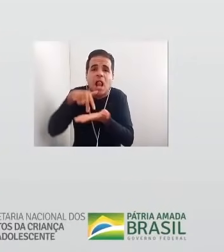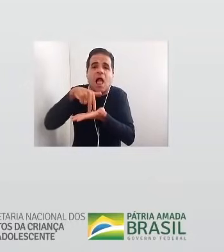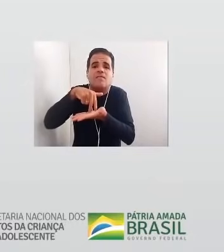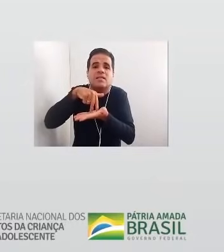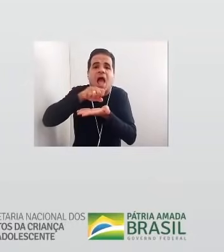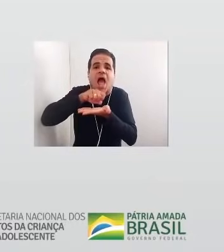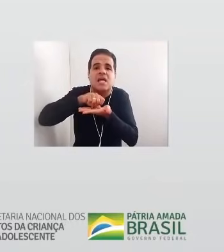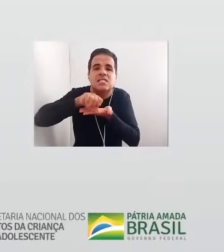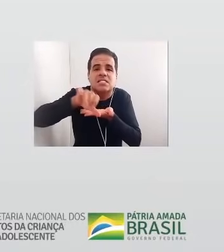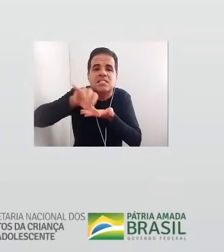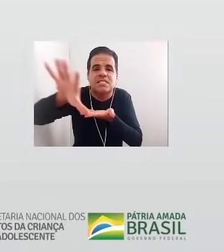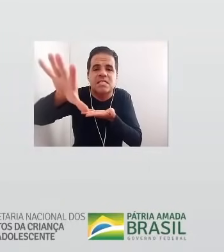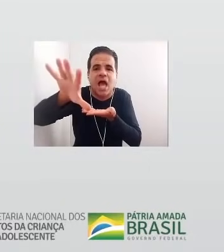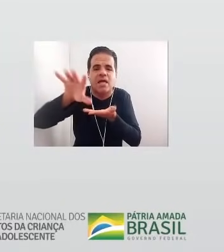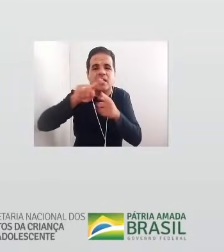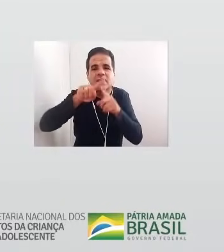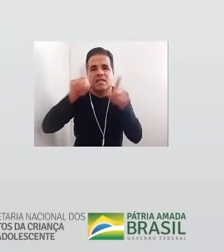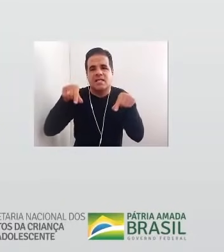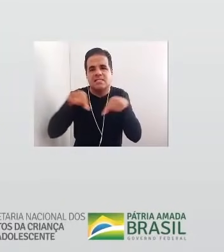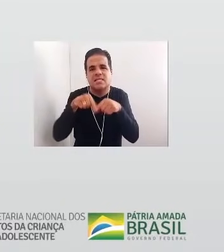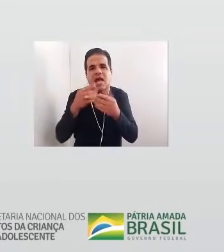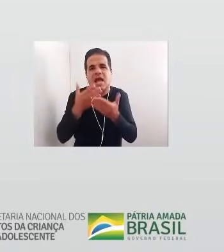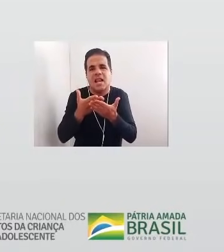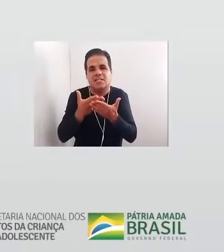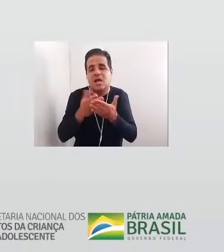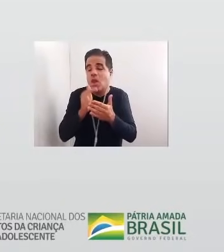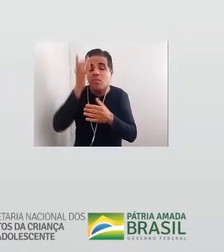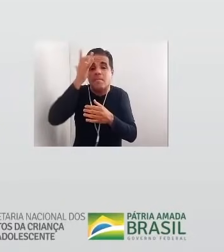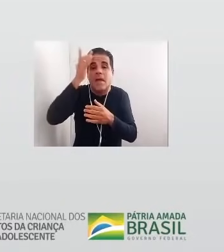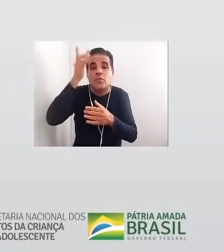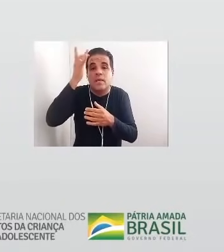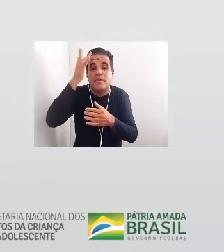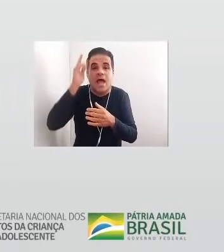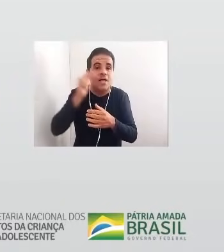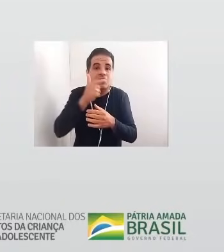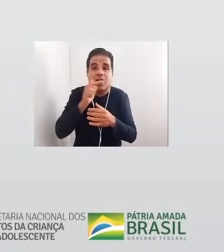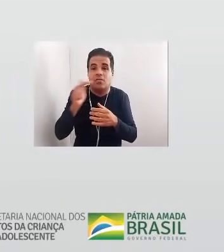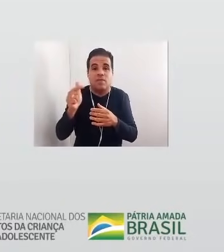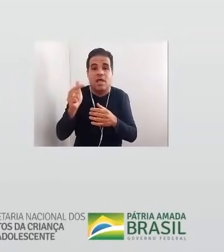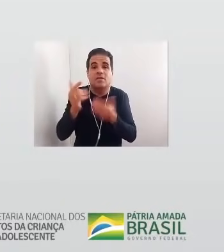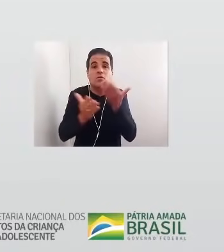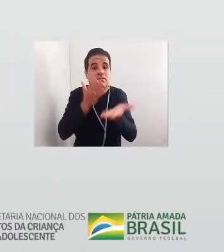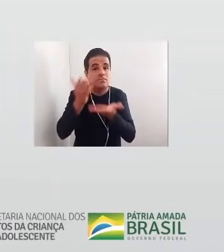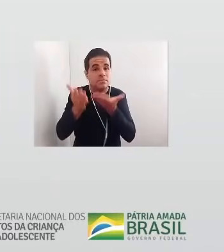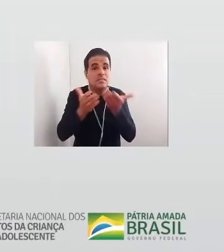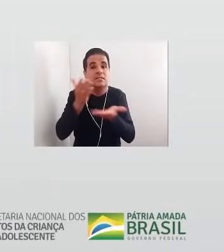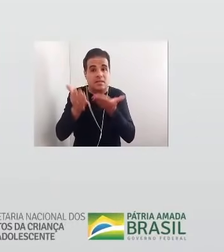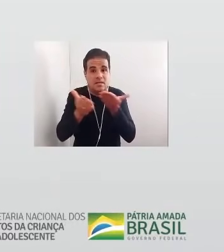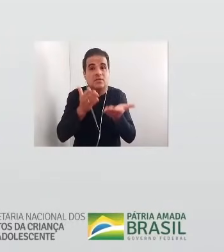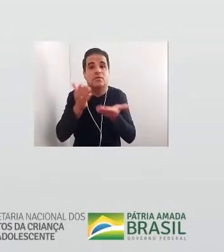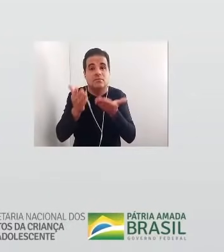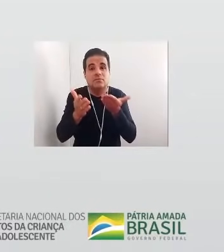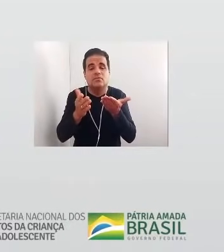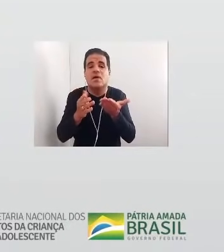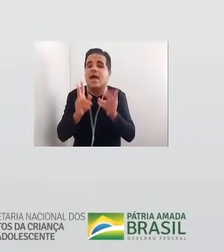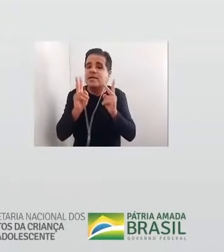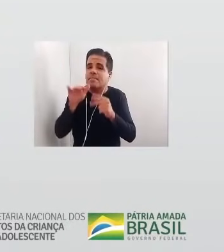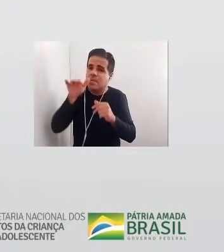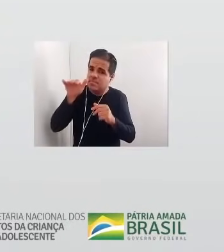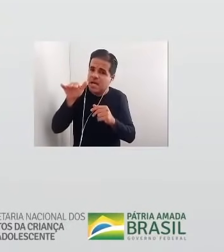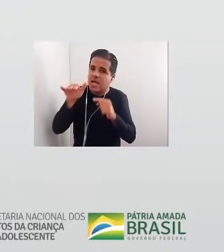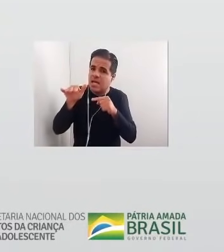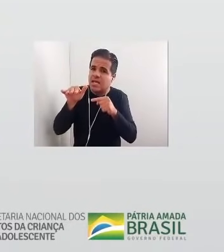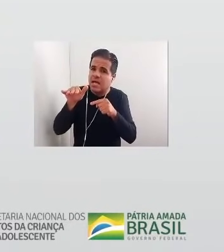não tem essa compreensão, essa maturidade ainda. Então, a gente está lidando com o vulnerável. Essa mesma criança pode